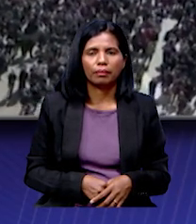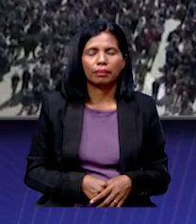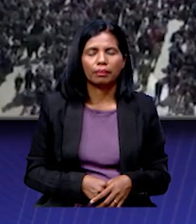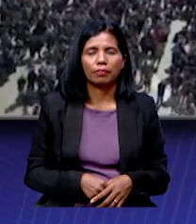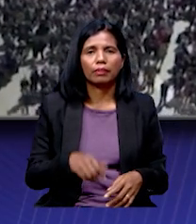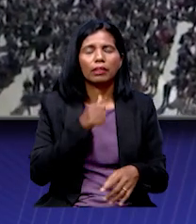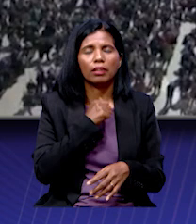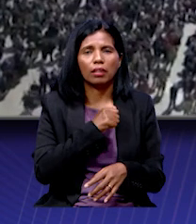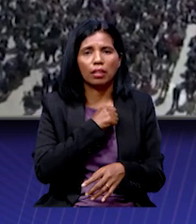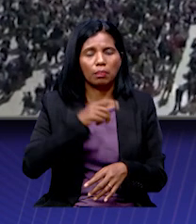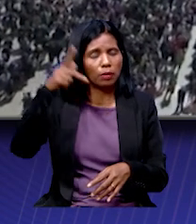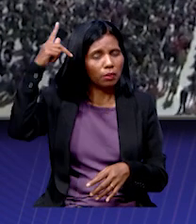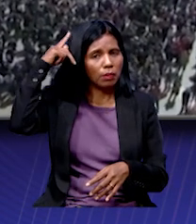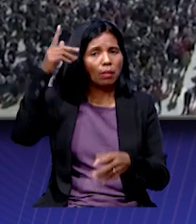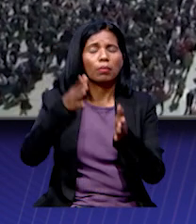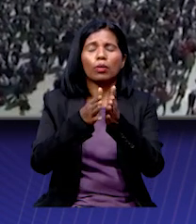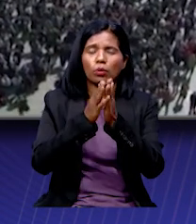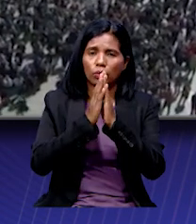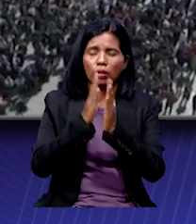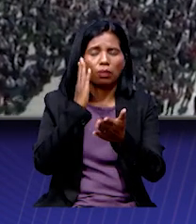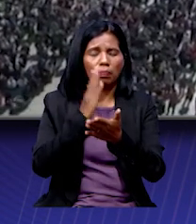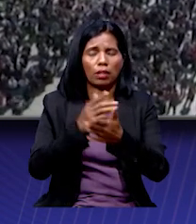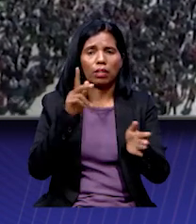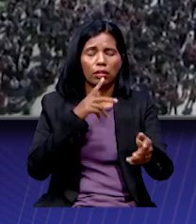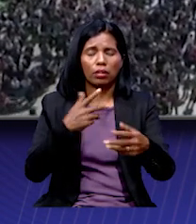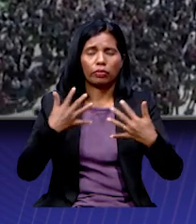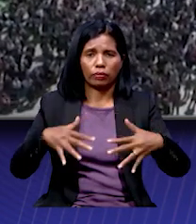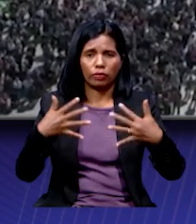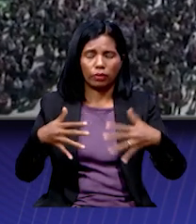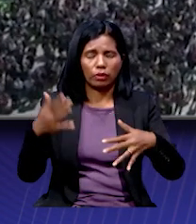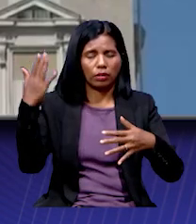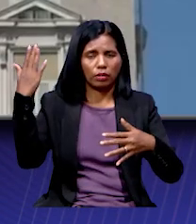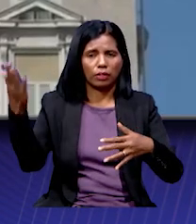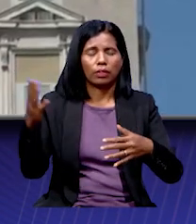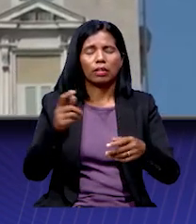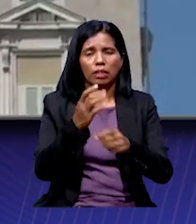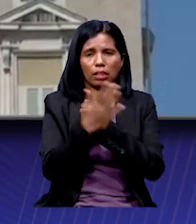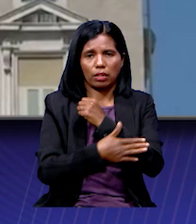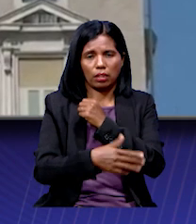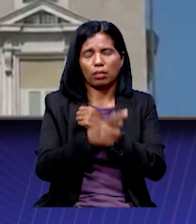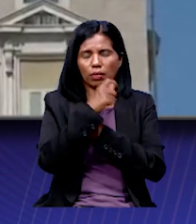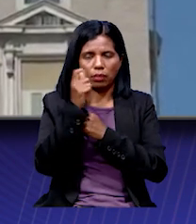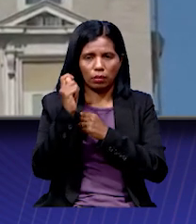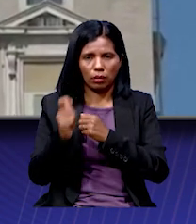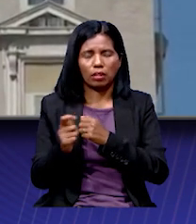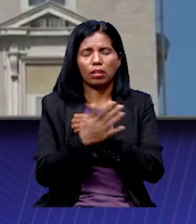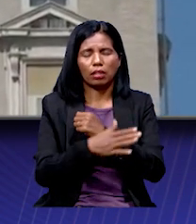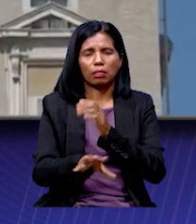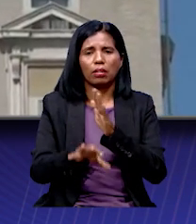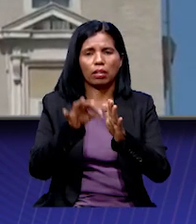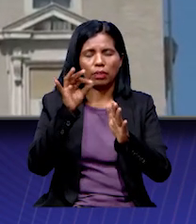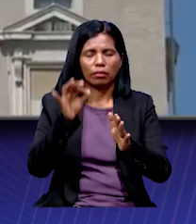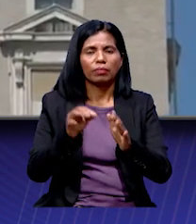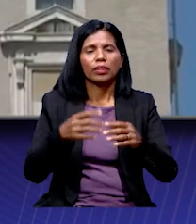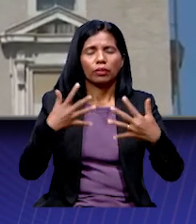Papa Francisco russo a tua parona o malu no ataque o arma ne bela aceitável e a Ucrânia, nação ne bem maqueta em ataque e